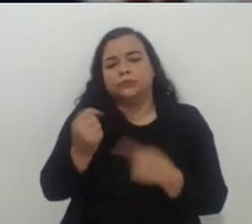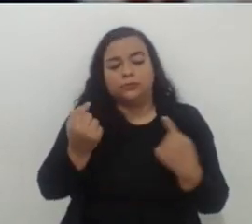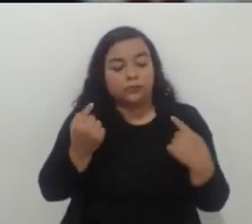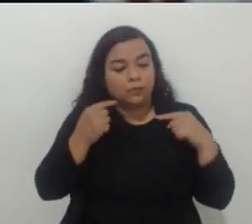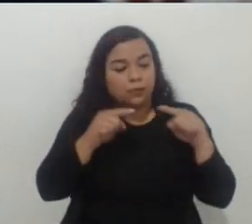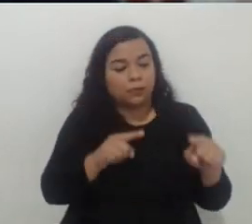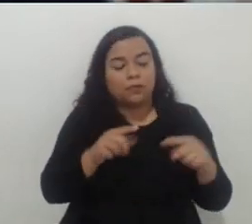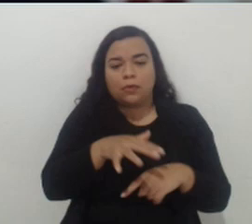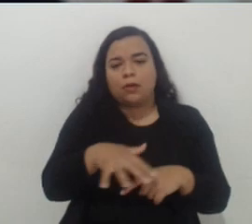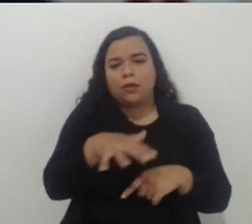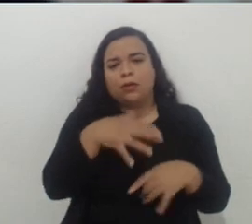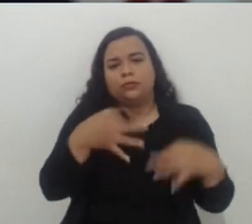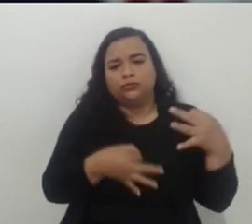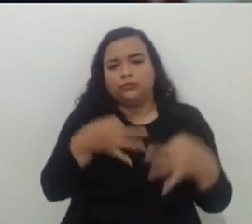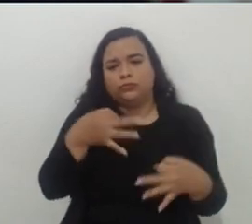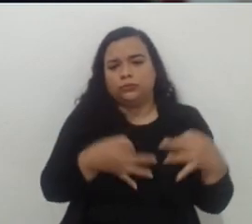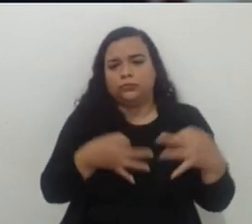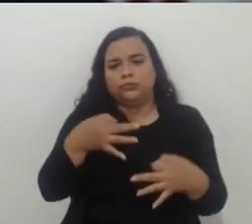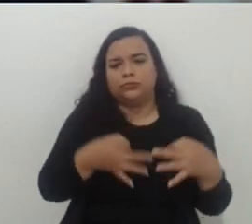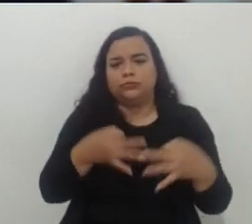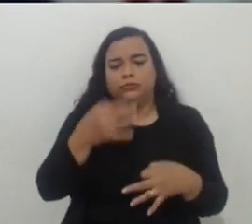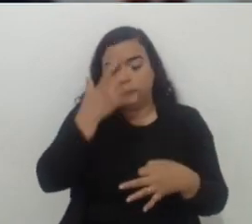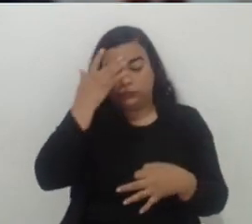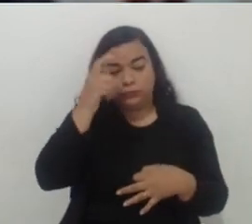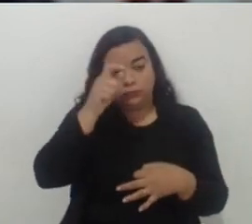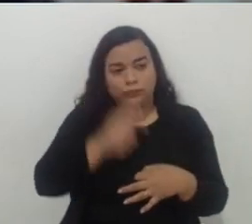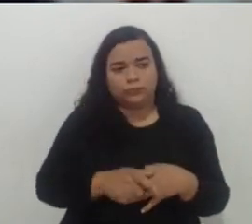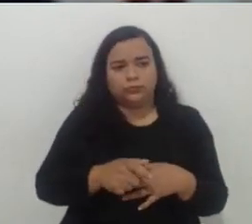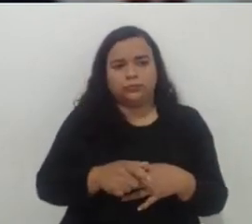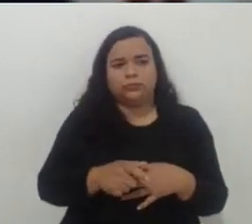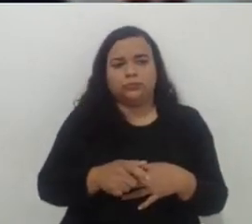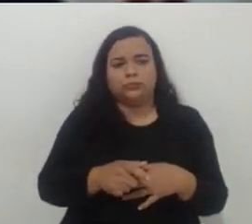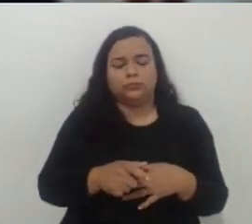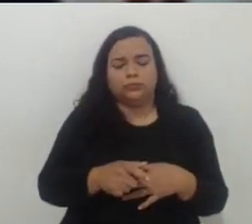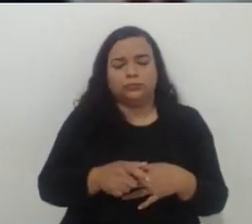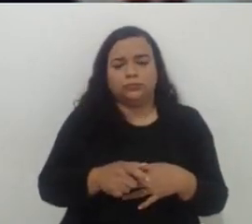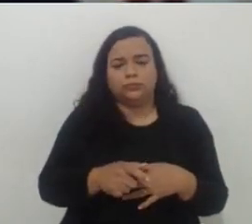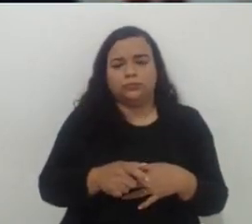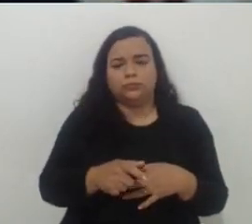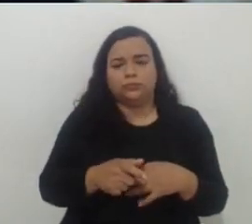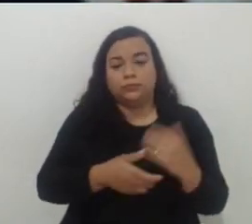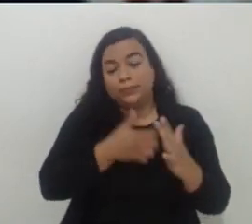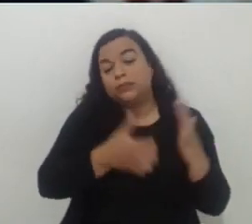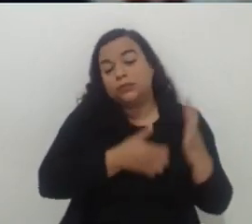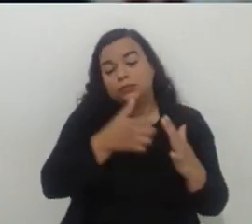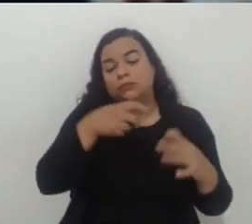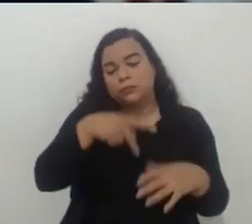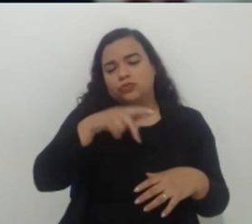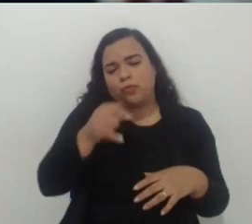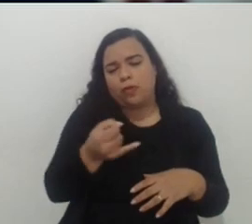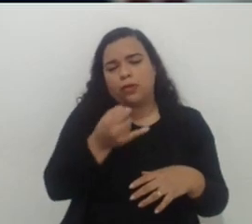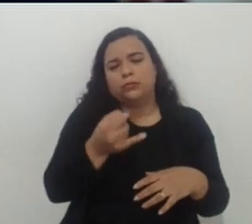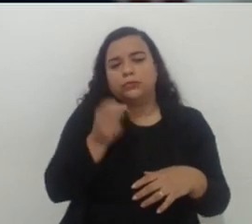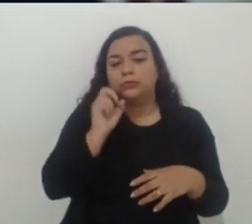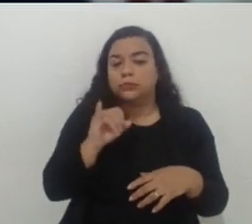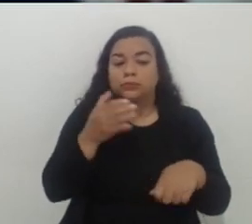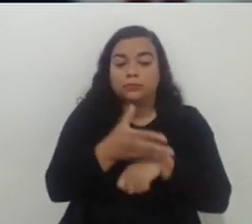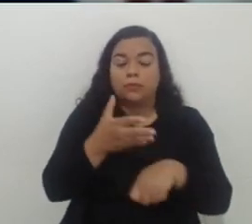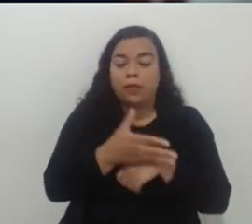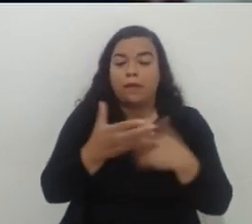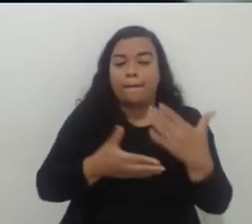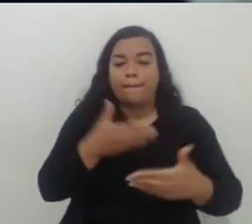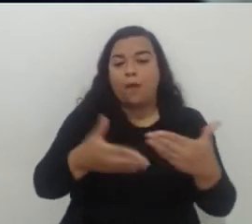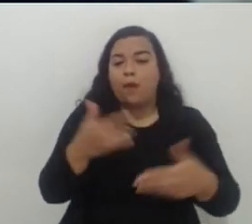esfera jurídica de uma pessoa jurídica se não fez parte do processo. Essas